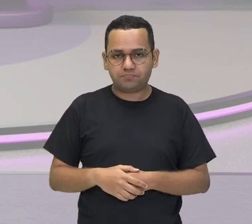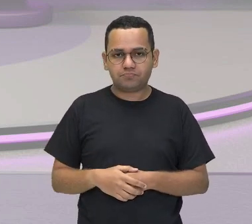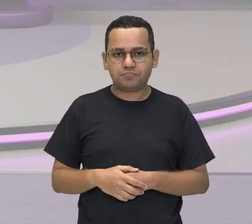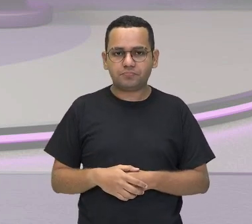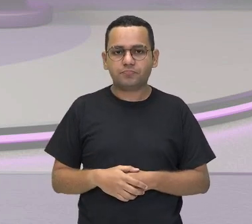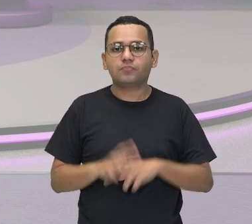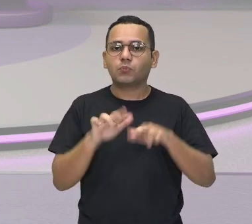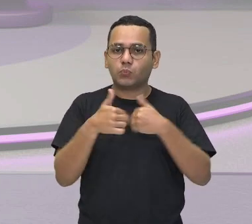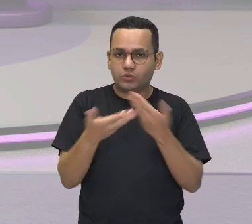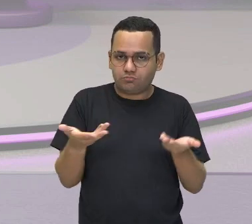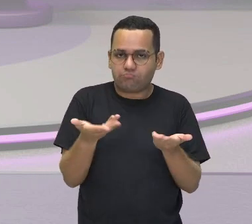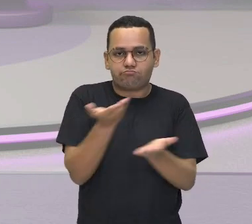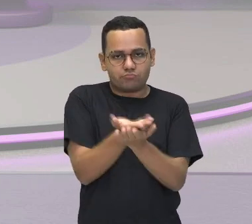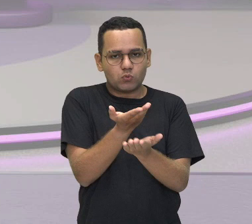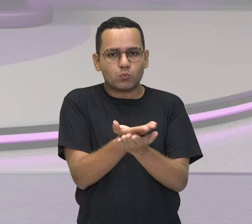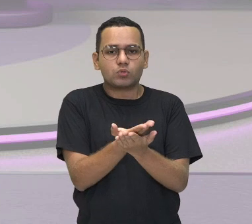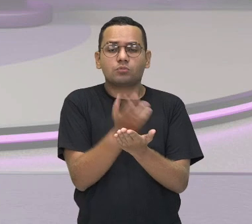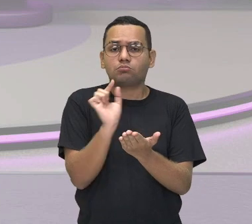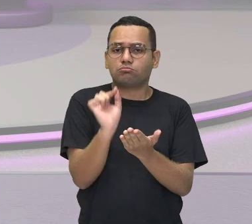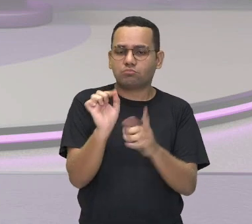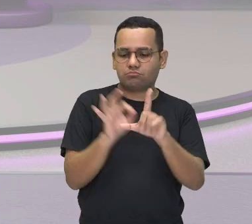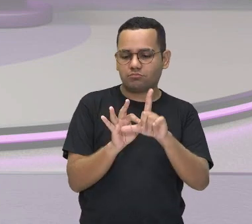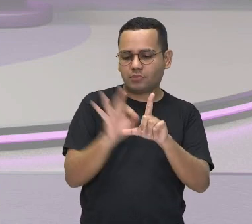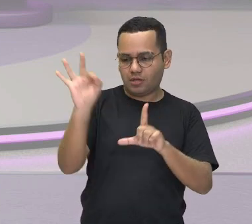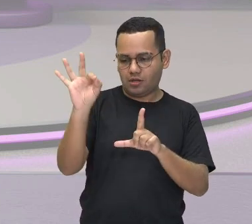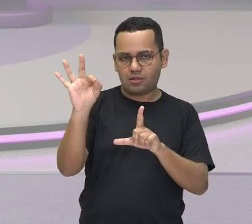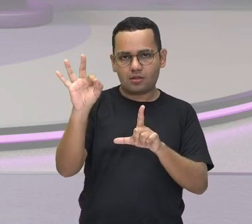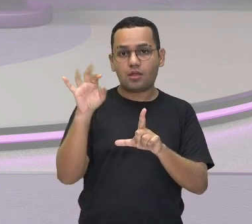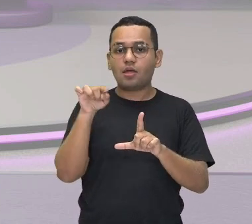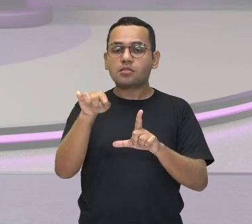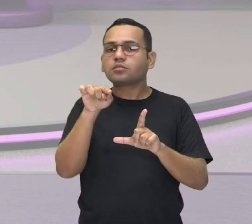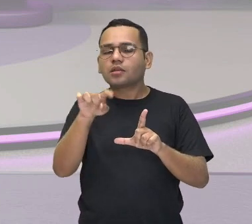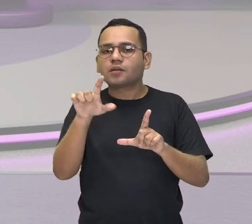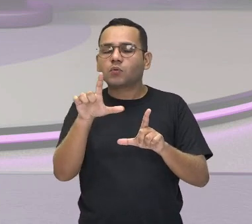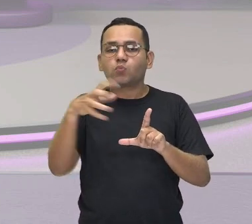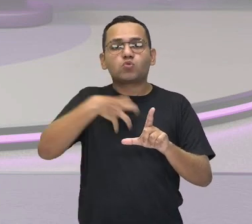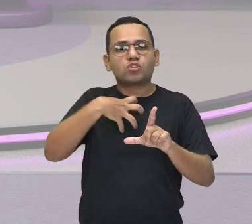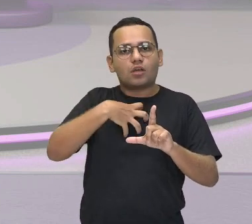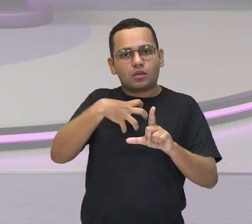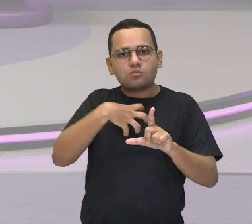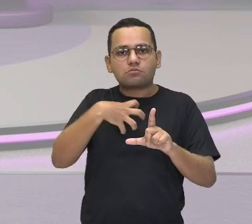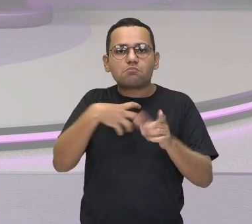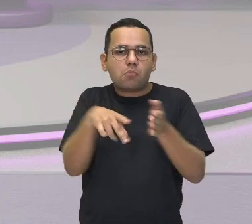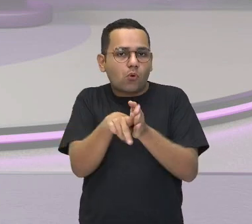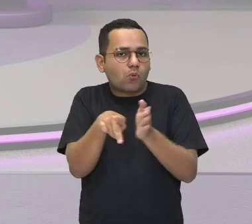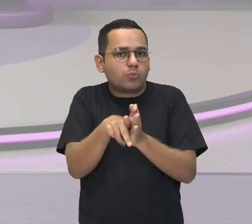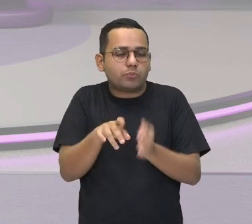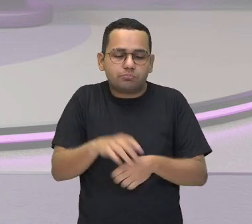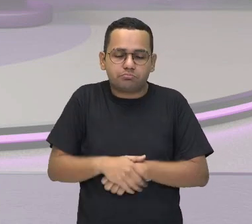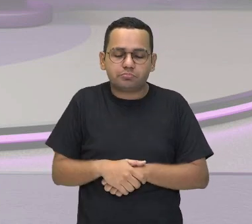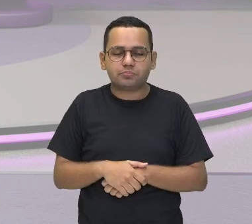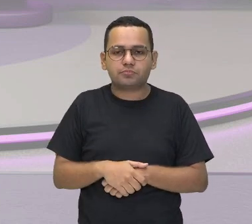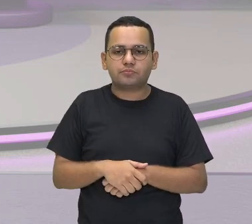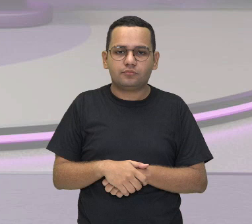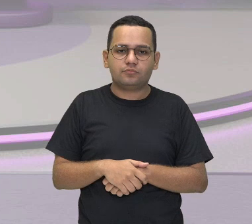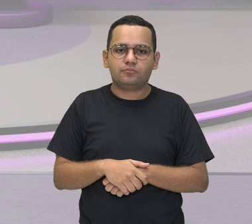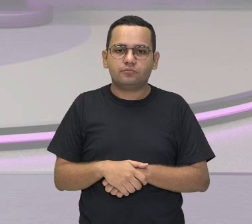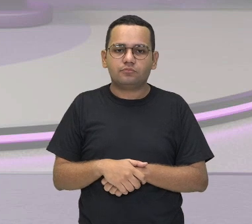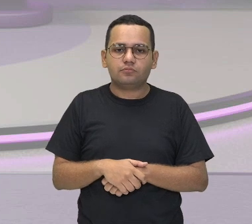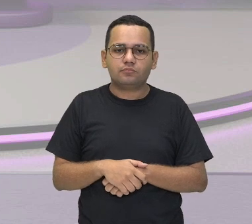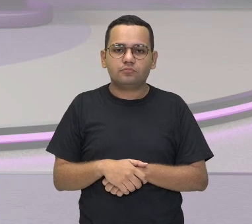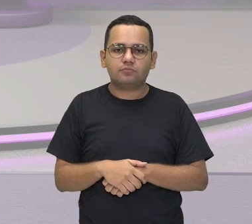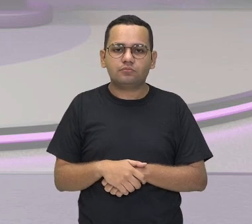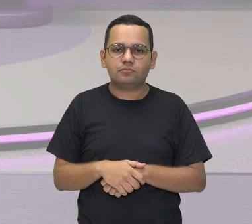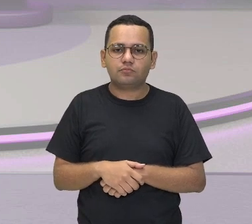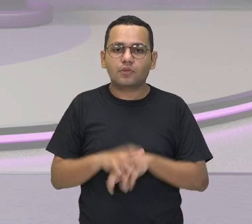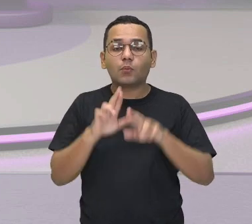estudando, analisando a reta, ela tem um comportamento, né? E esse comportamento a gente analisa também